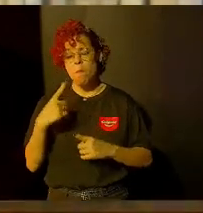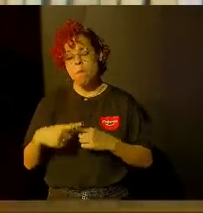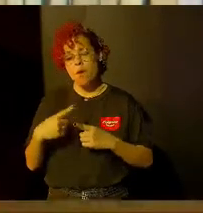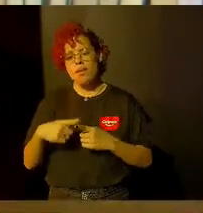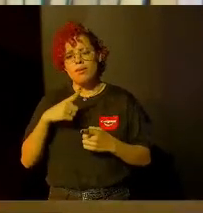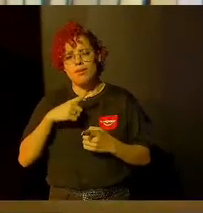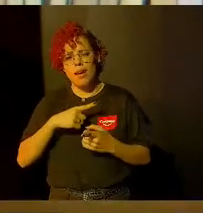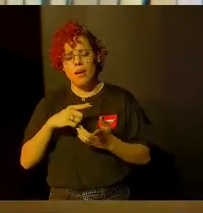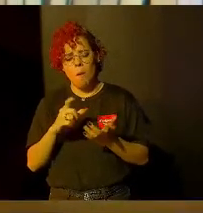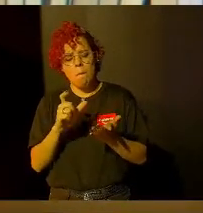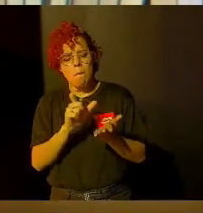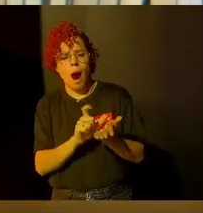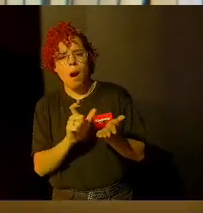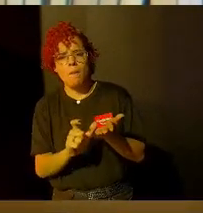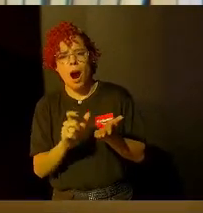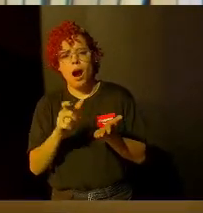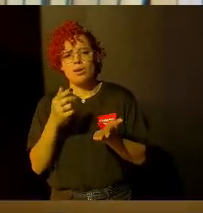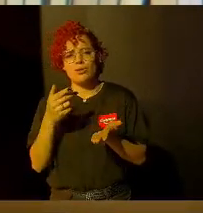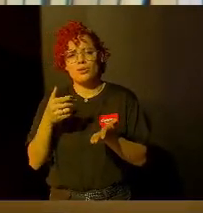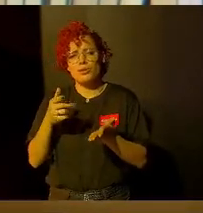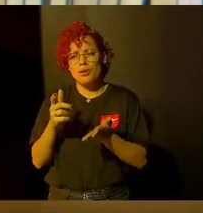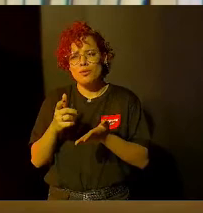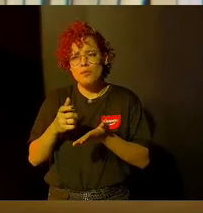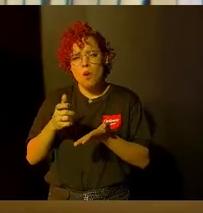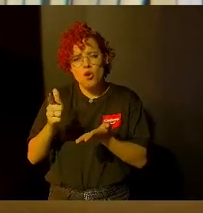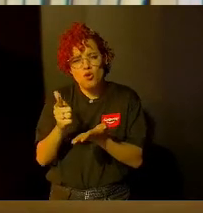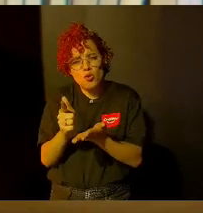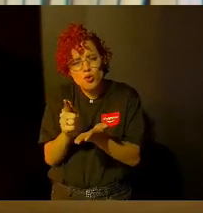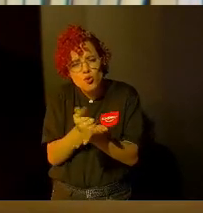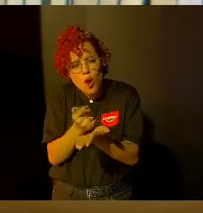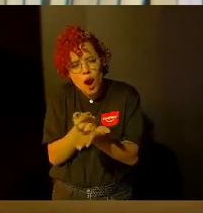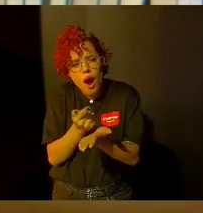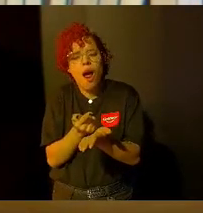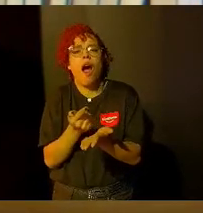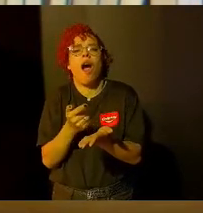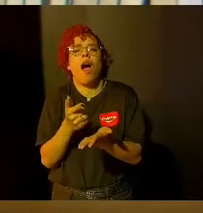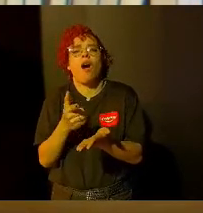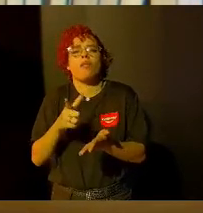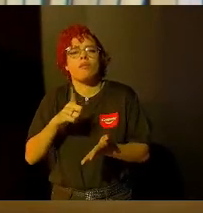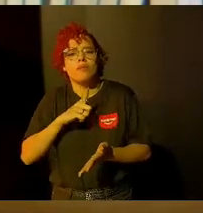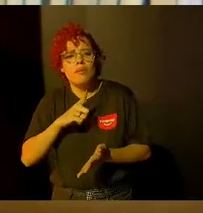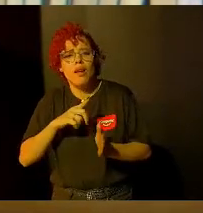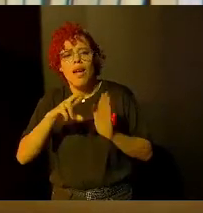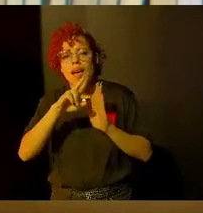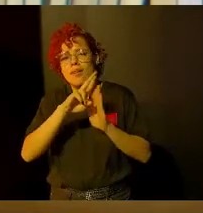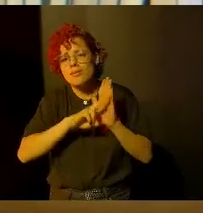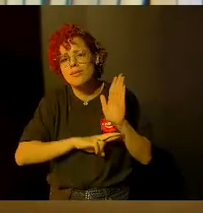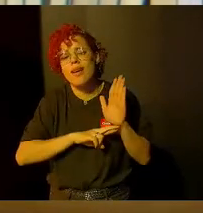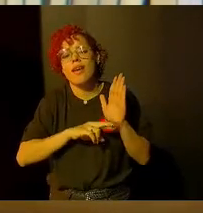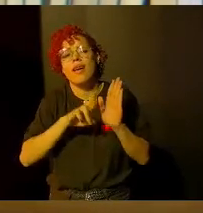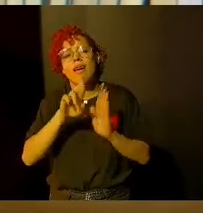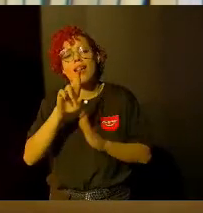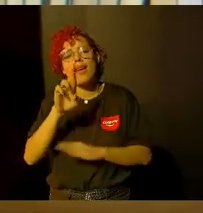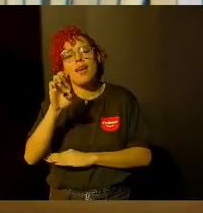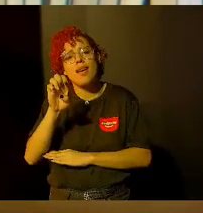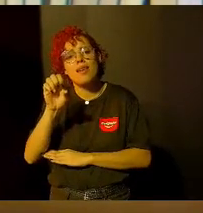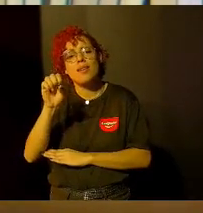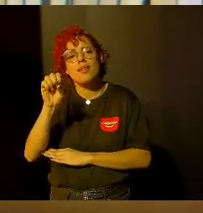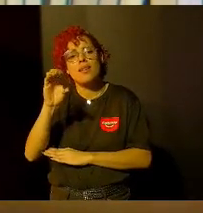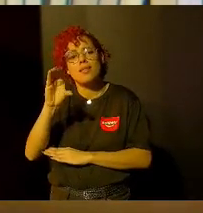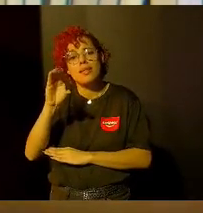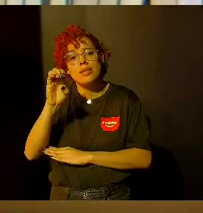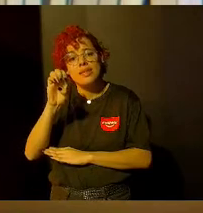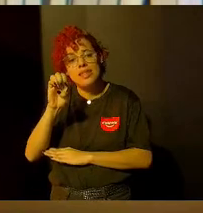documentos de cartório receita eles tem uma receita que é uma receita que tá na minha família